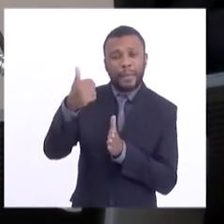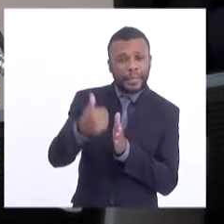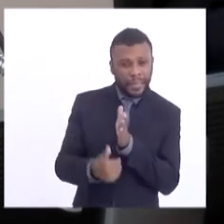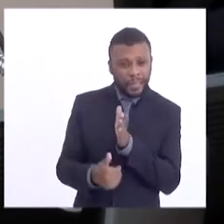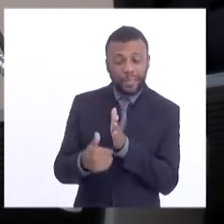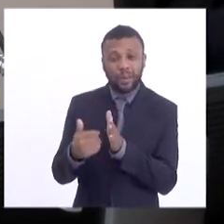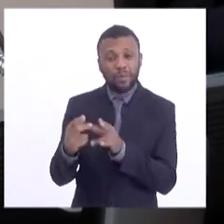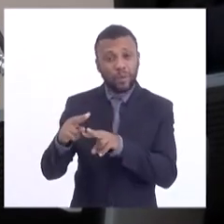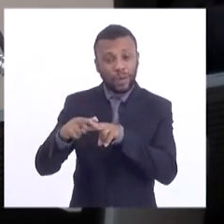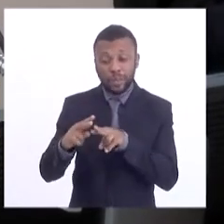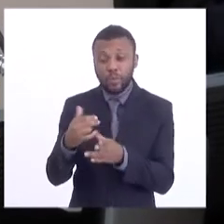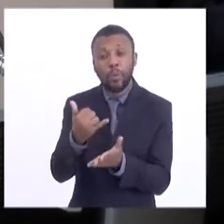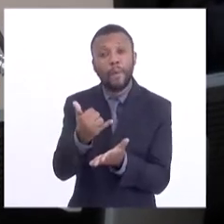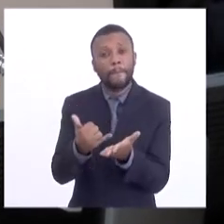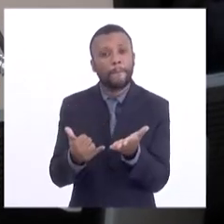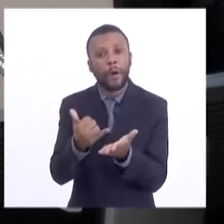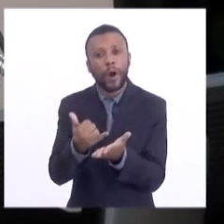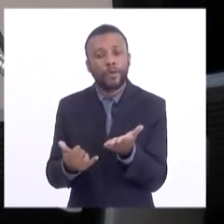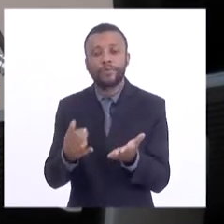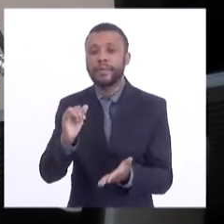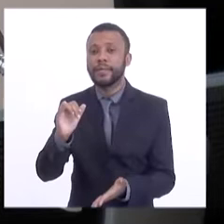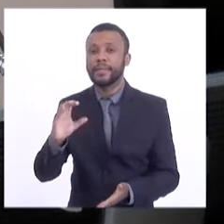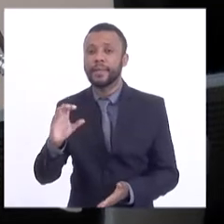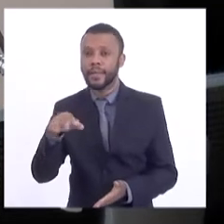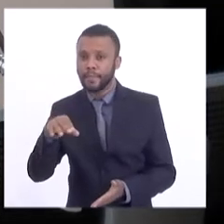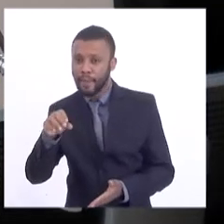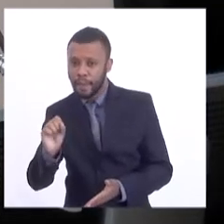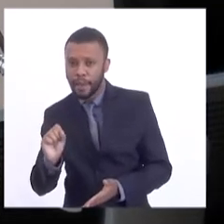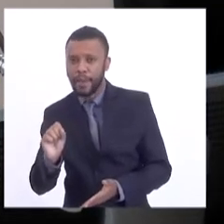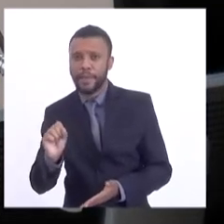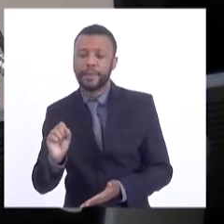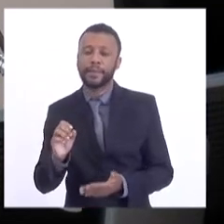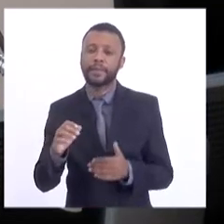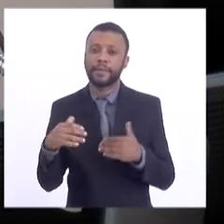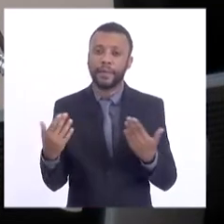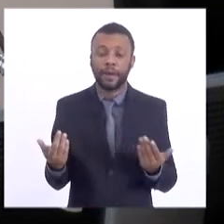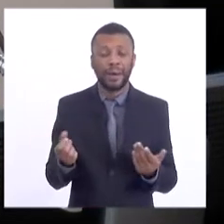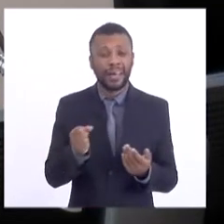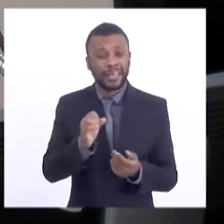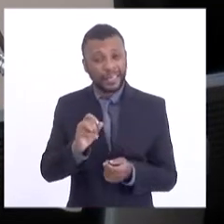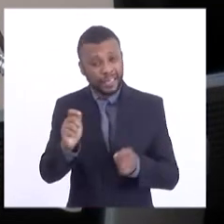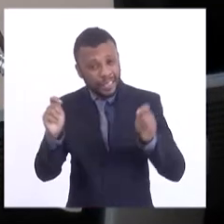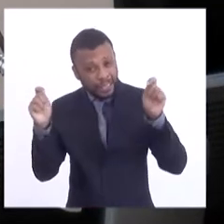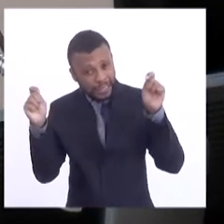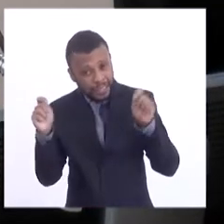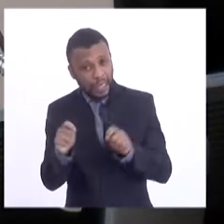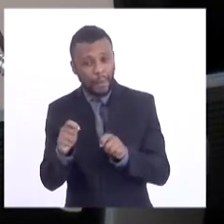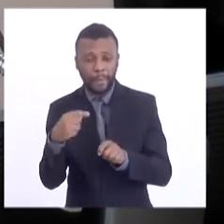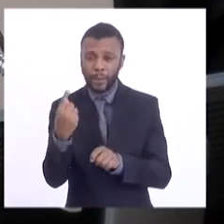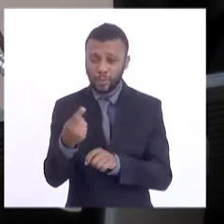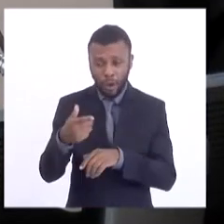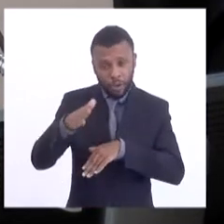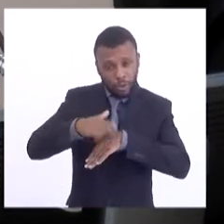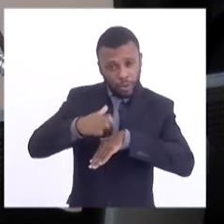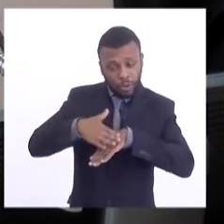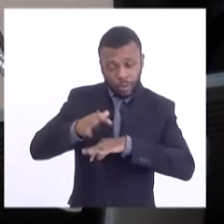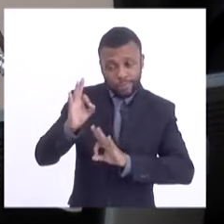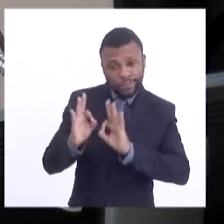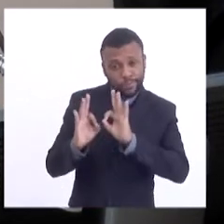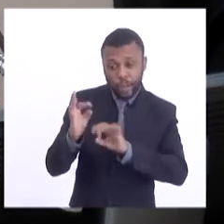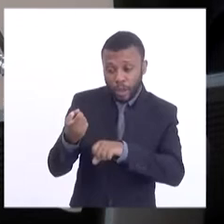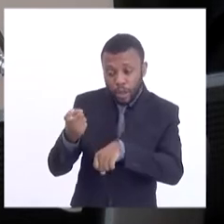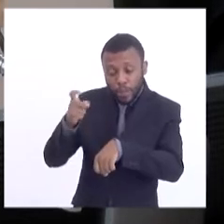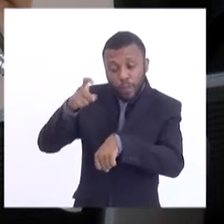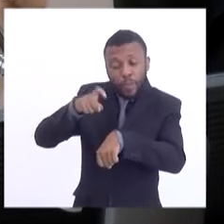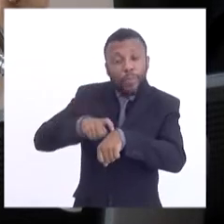ICMS e e se isso poderia fazer em período eleitoral